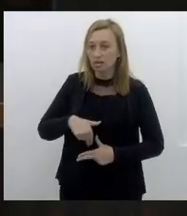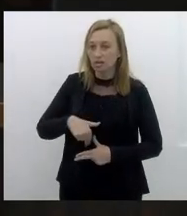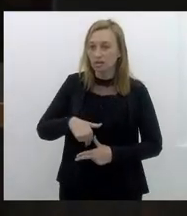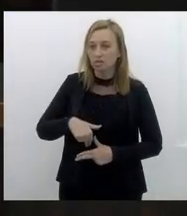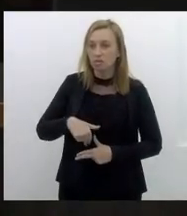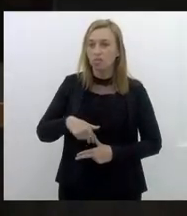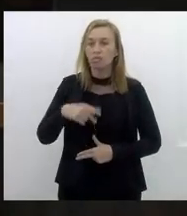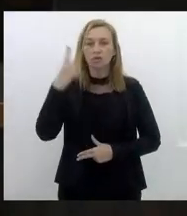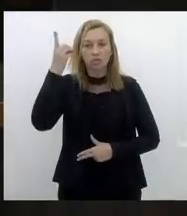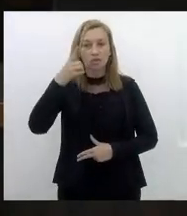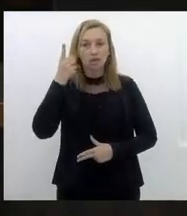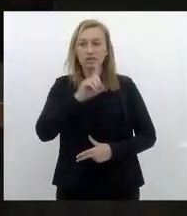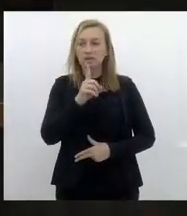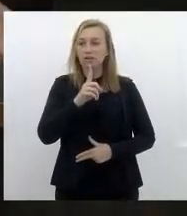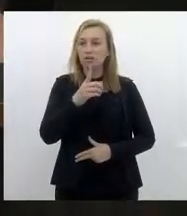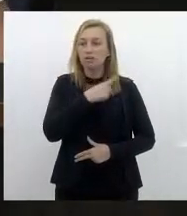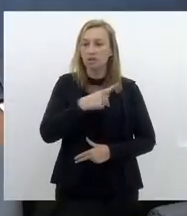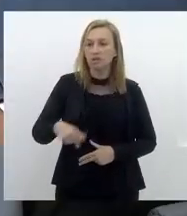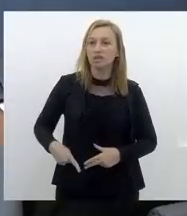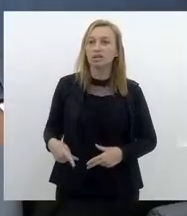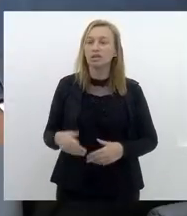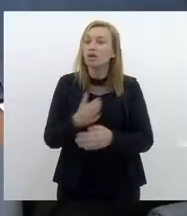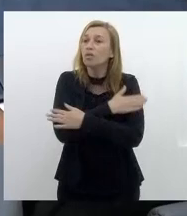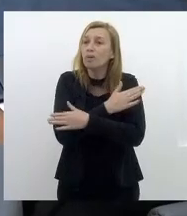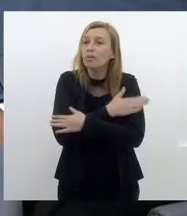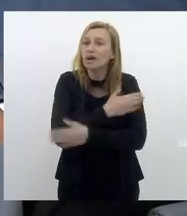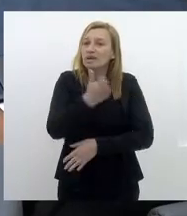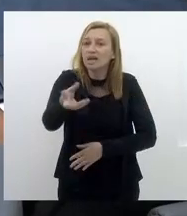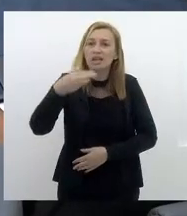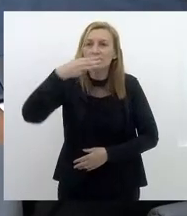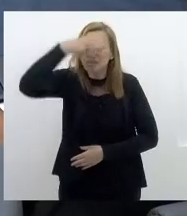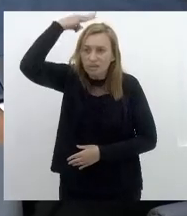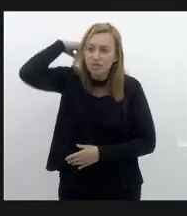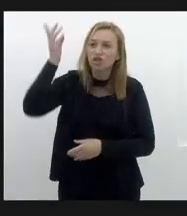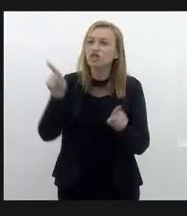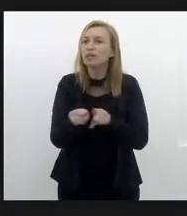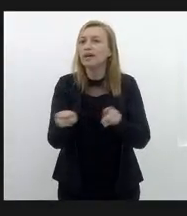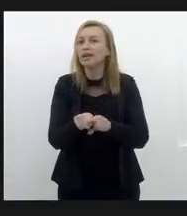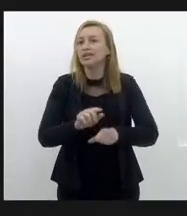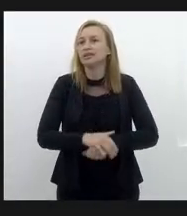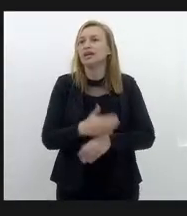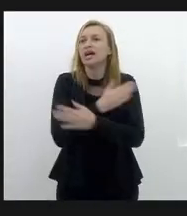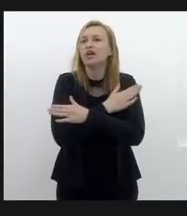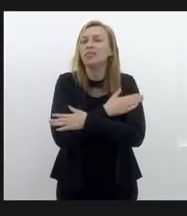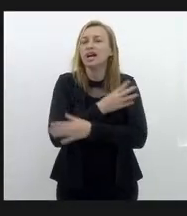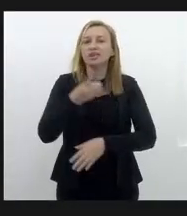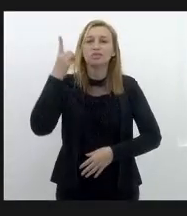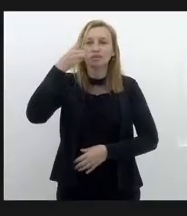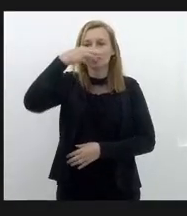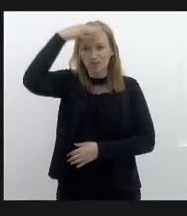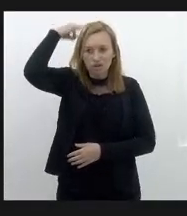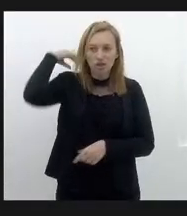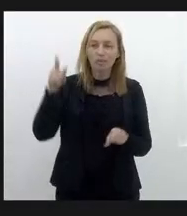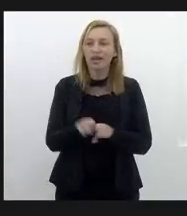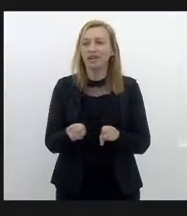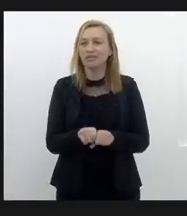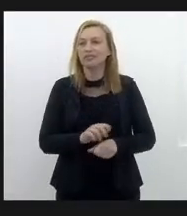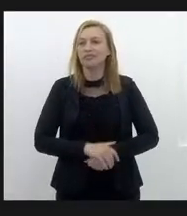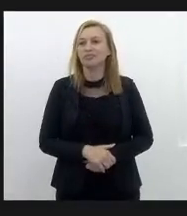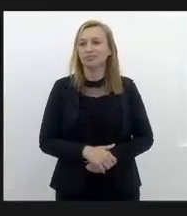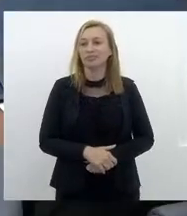presidente da Comissão de servidores públicos podem deixar um abraço Márcio Pacheco também é um abraço mais bate aqui também